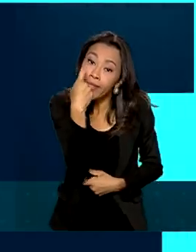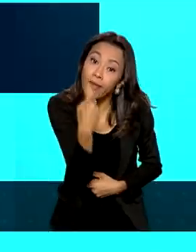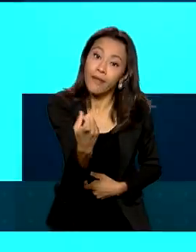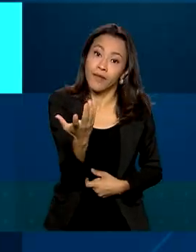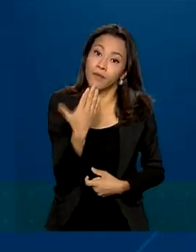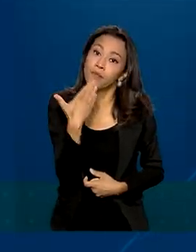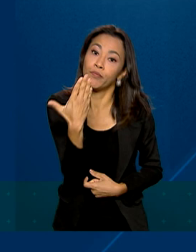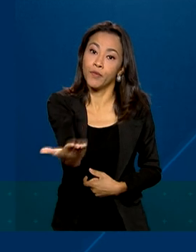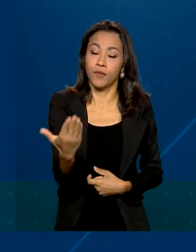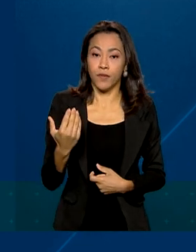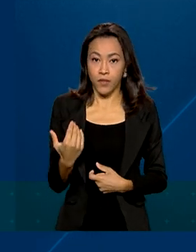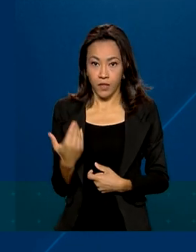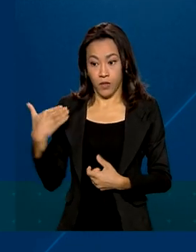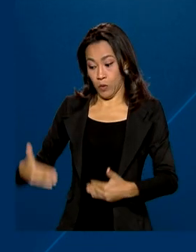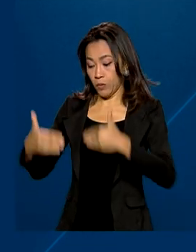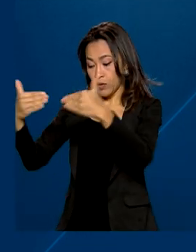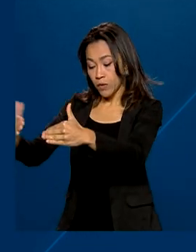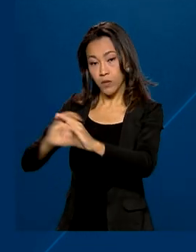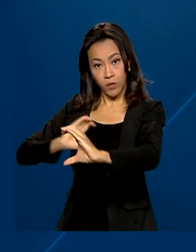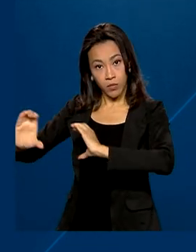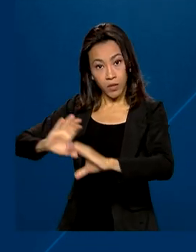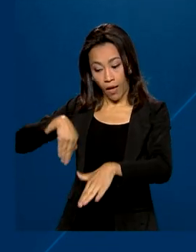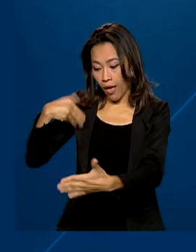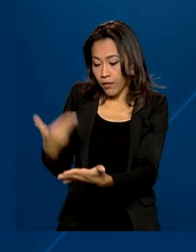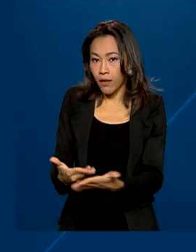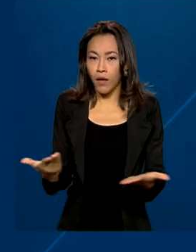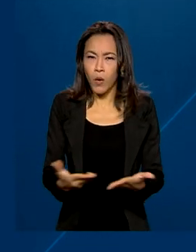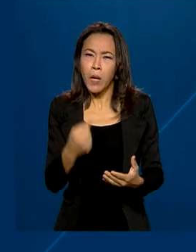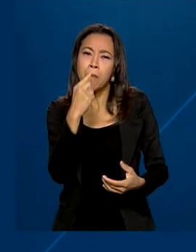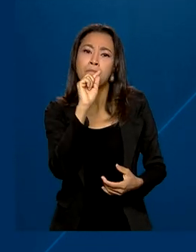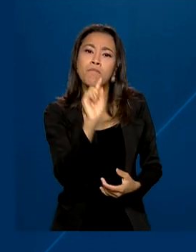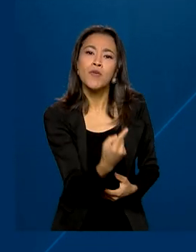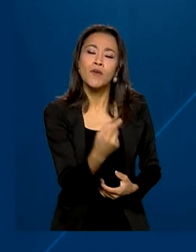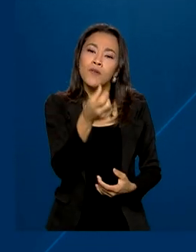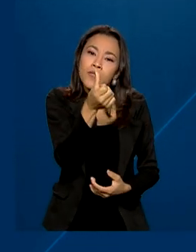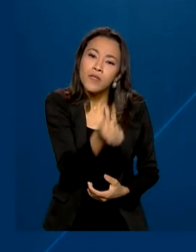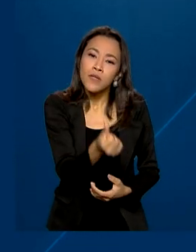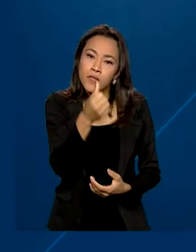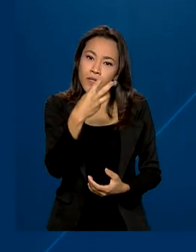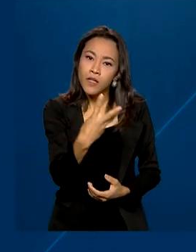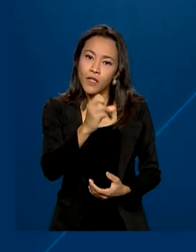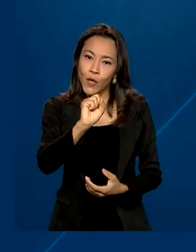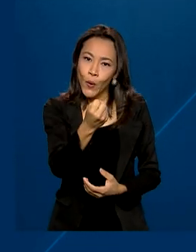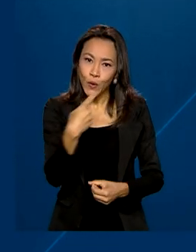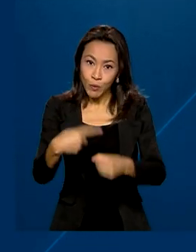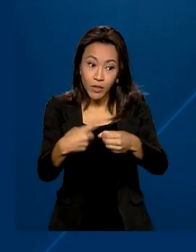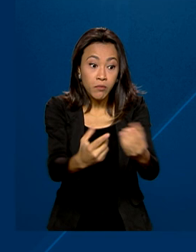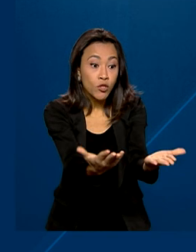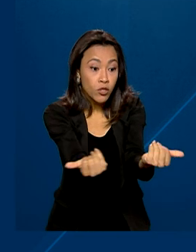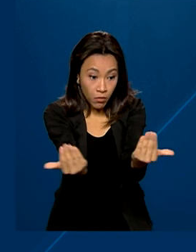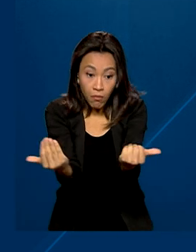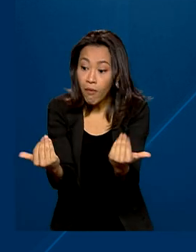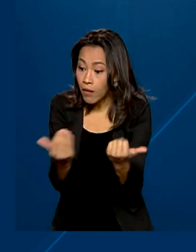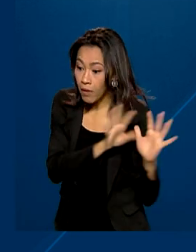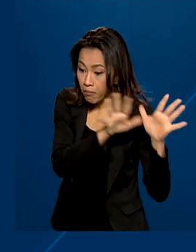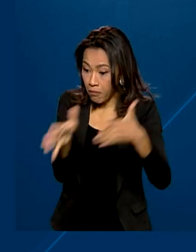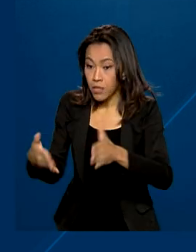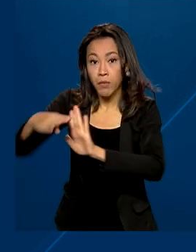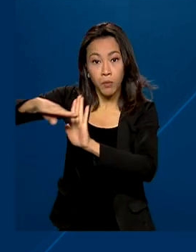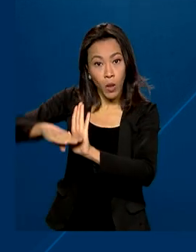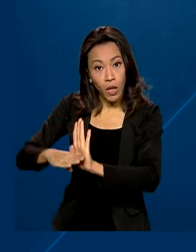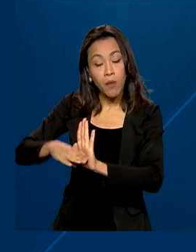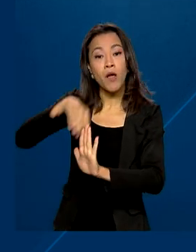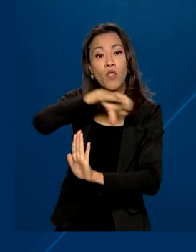Segundo o Ministério das Comunicações, até o momento, dos 1.638 municípios convocados a participar do programa,